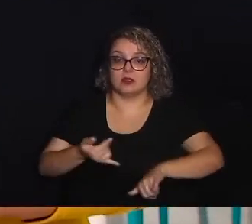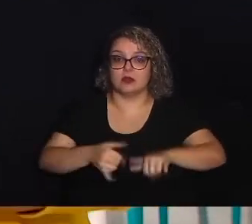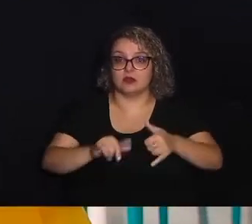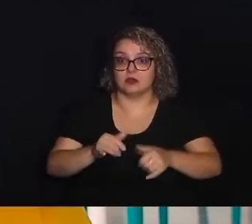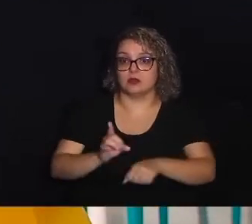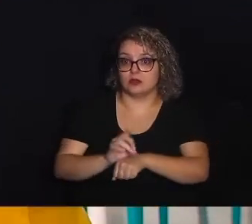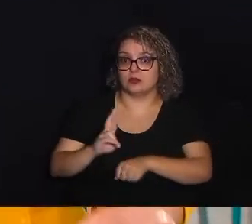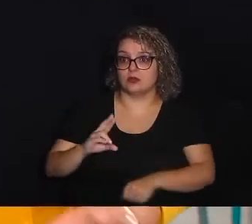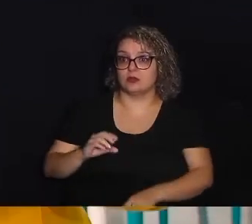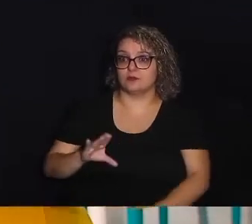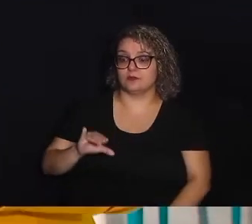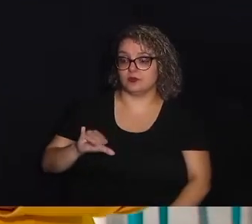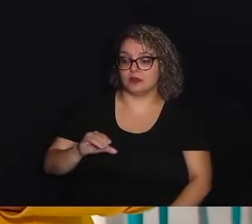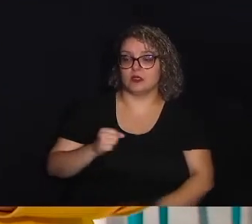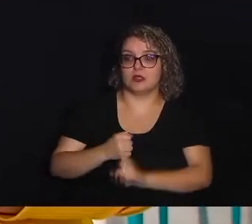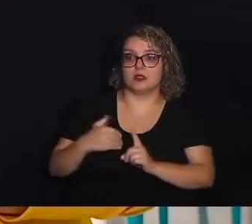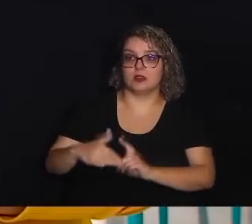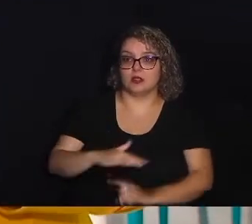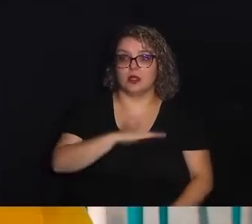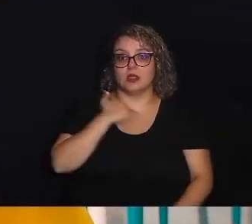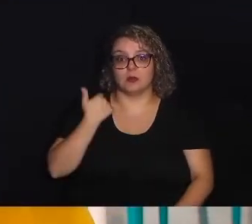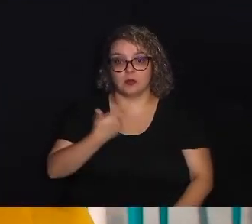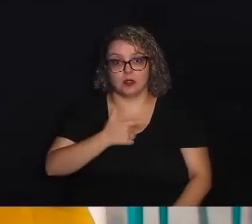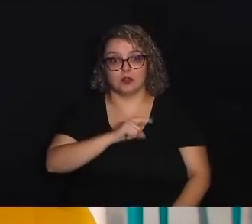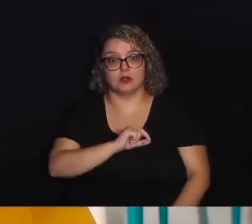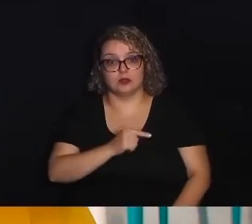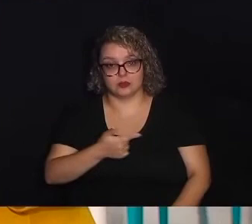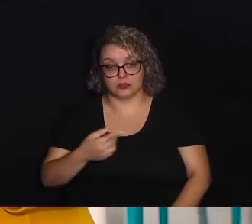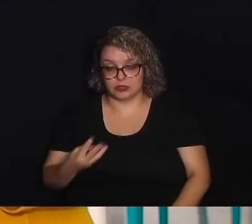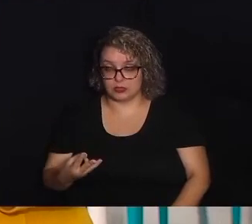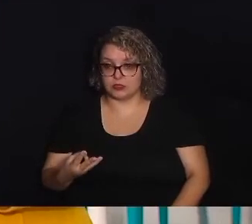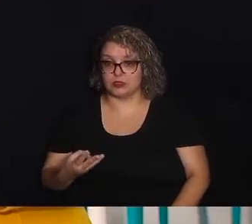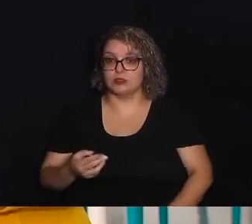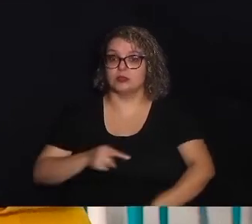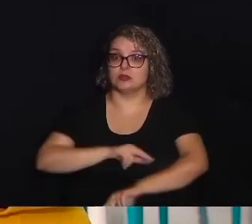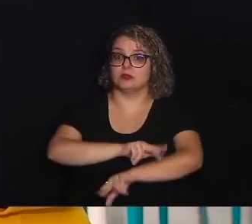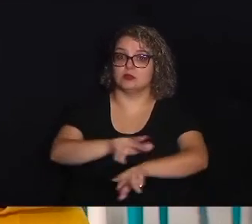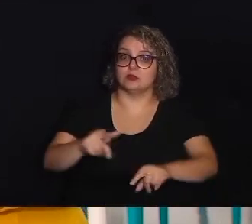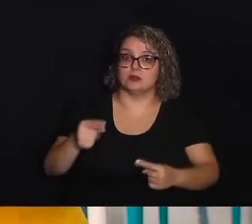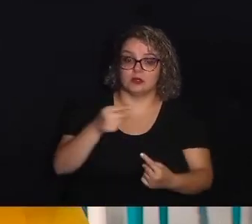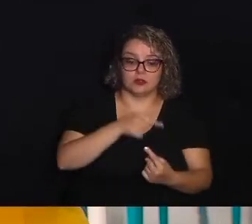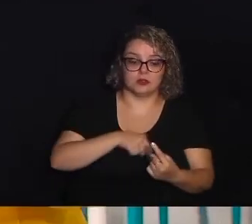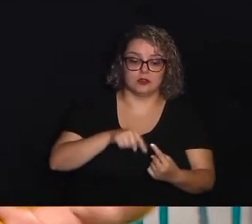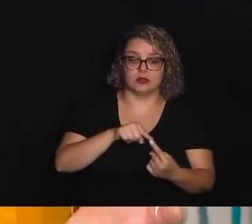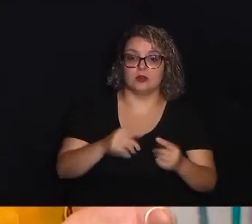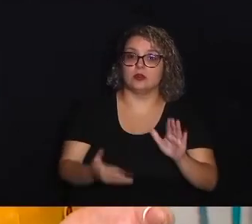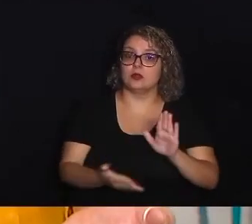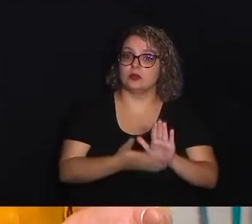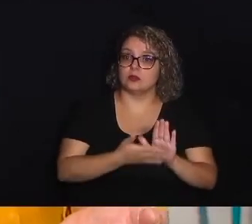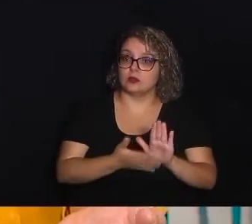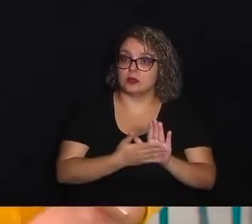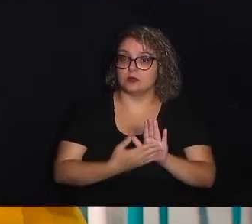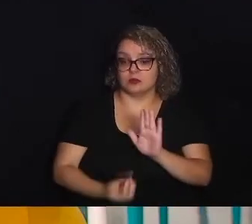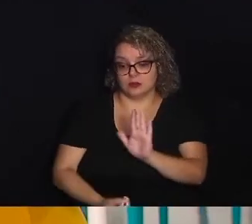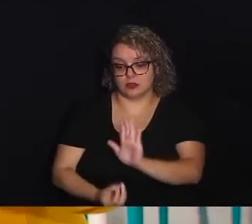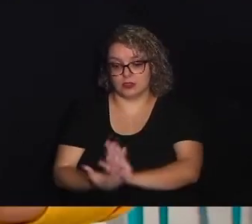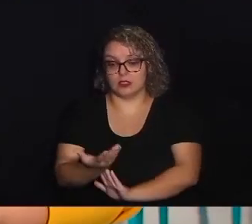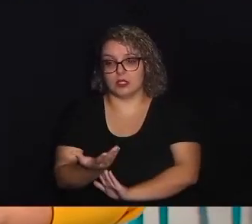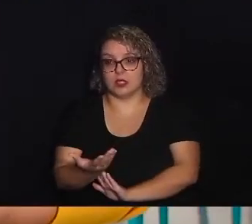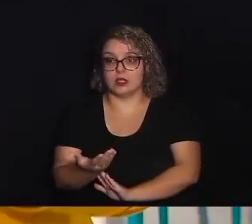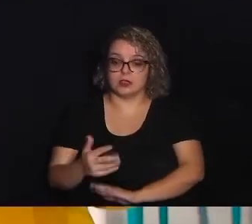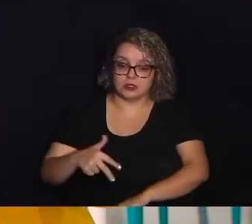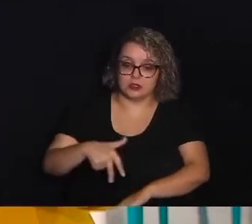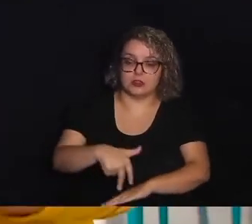química Doutora em Ciências Sociais e que faleceu em 2023 entre os objetivos